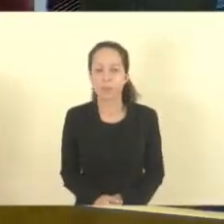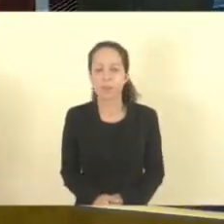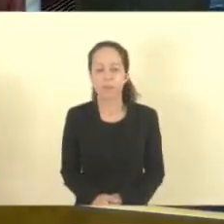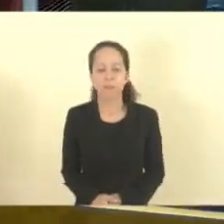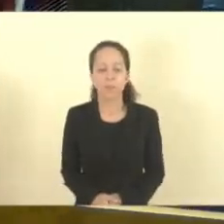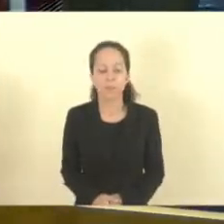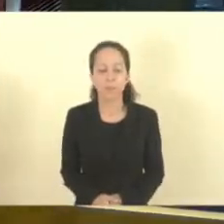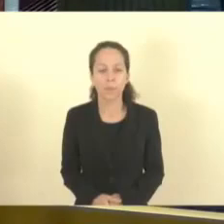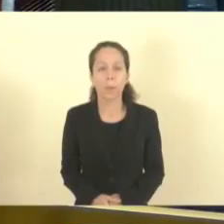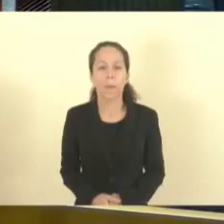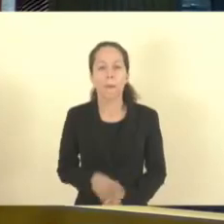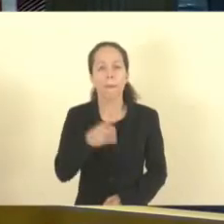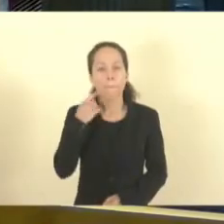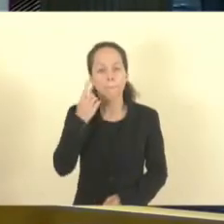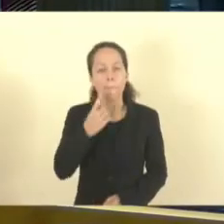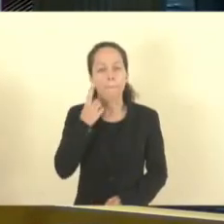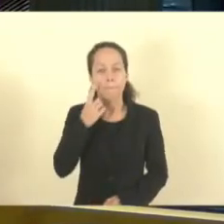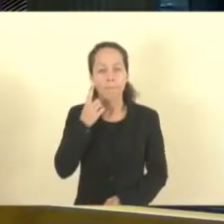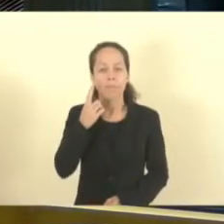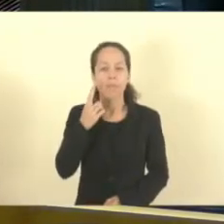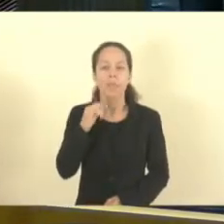Irine. Deputada Irine.